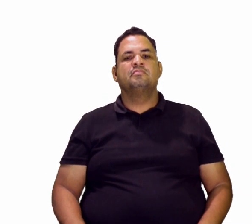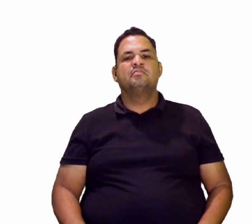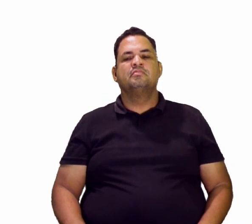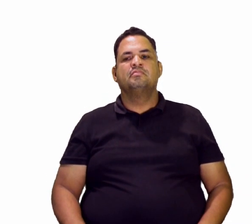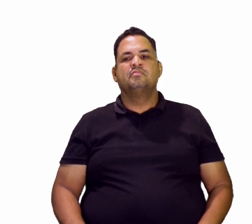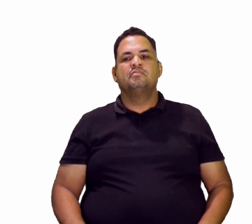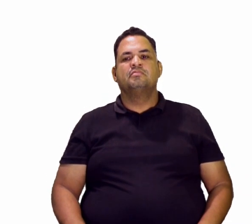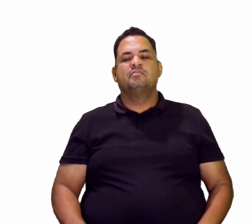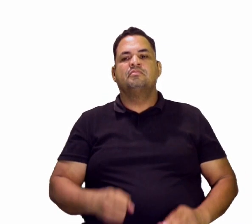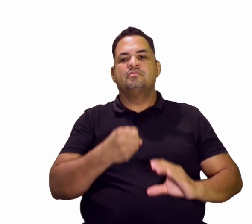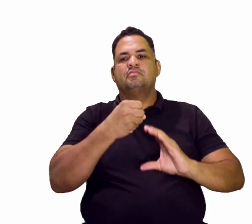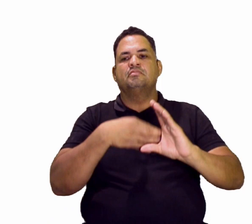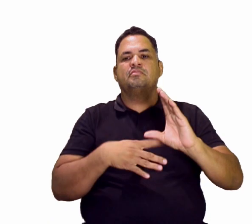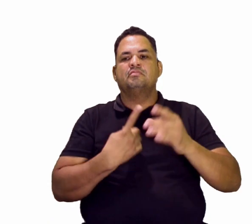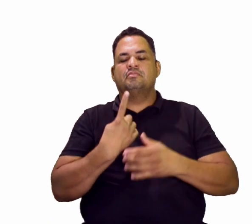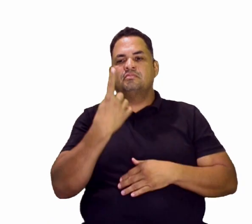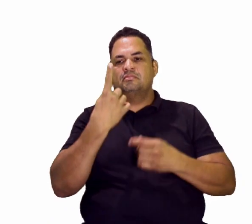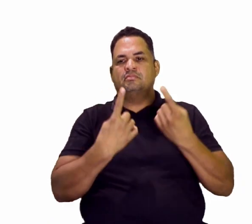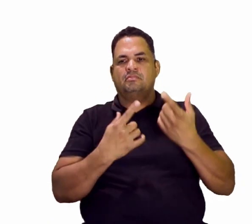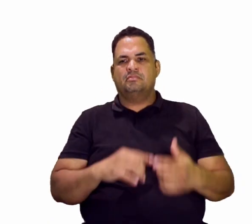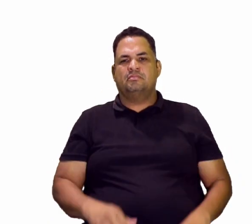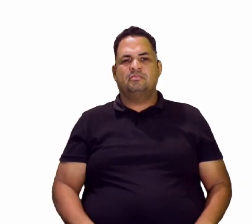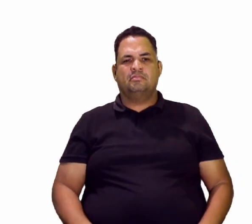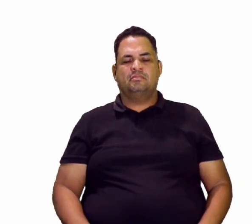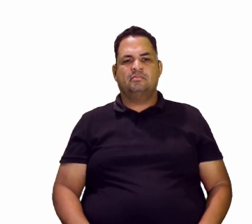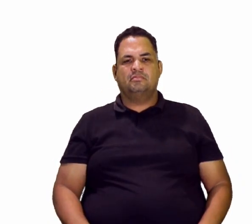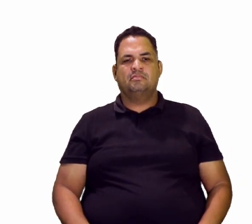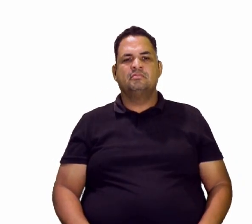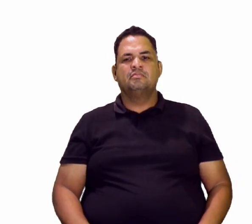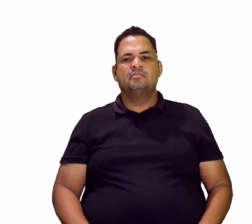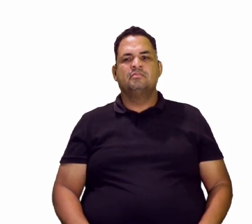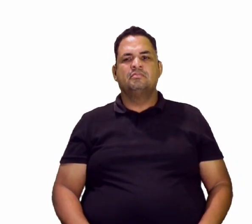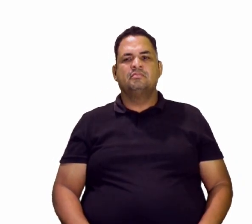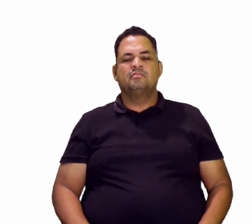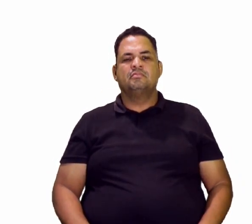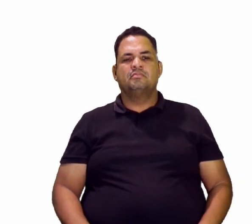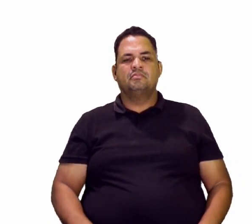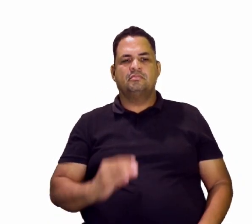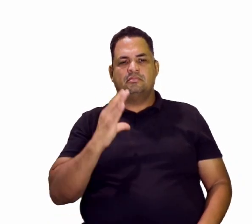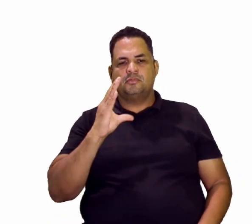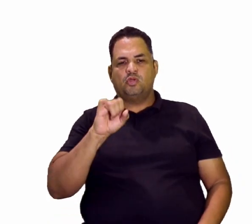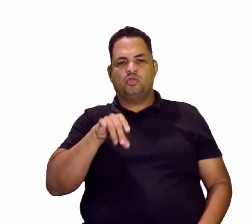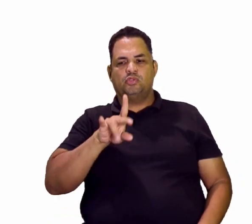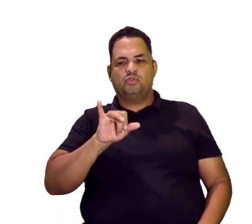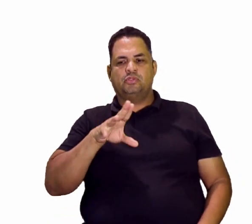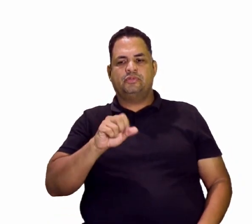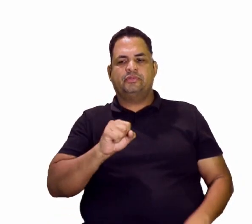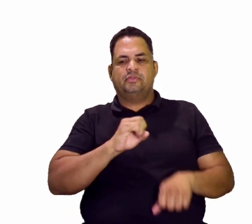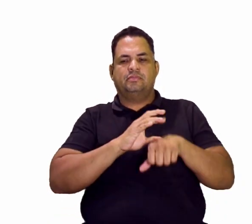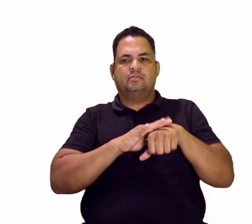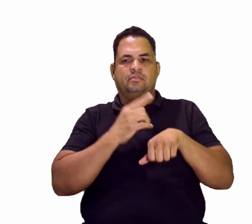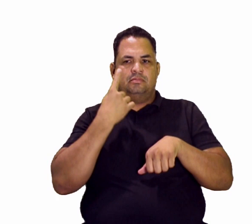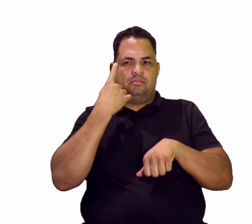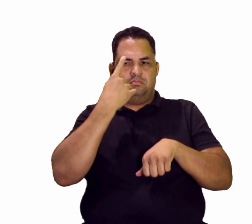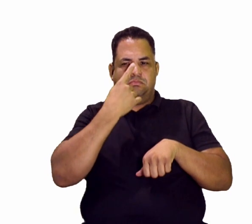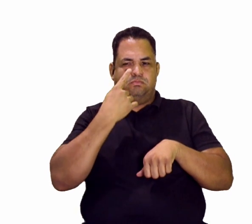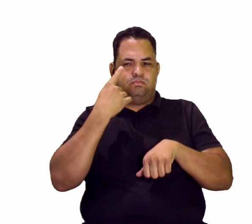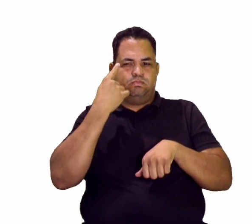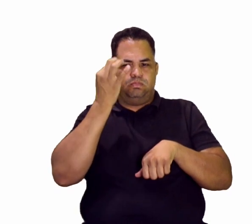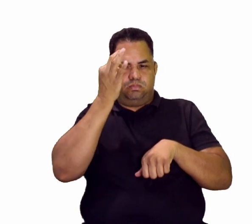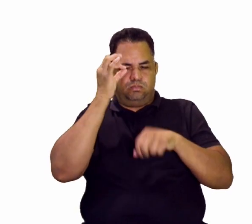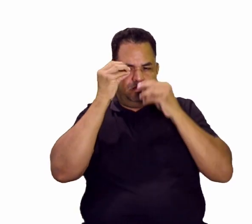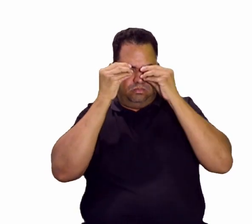vai caracterizar algumas aqui para vocês, tá? Essa conjuntivite, essa doença, né,